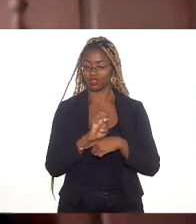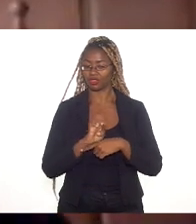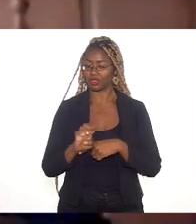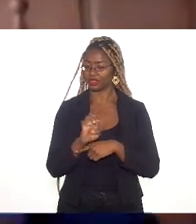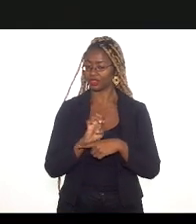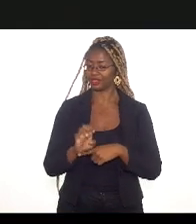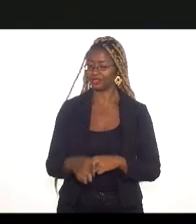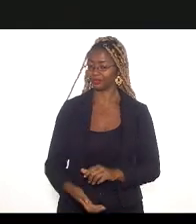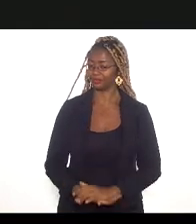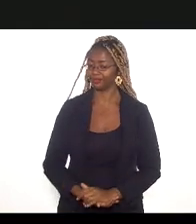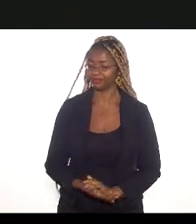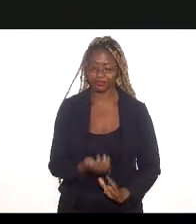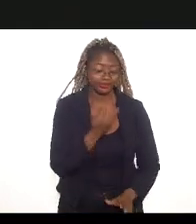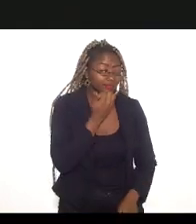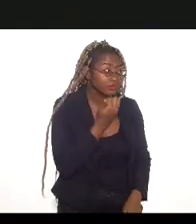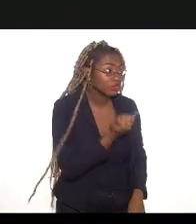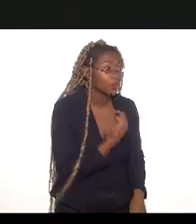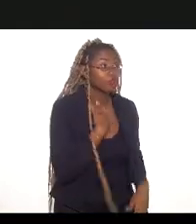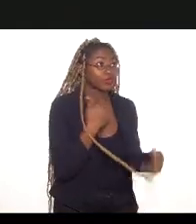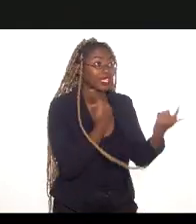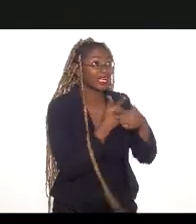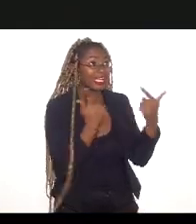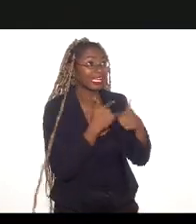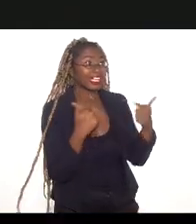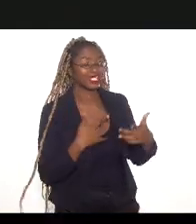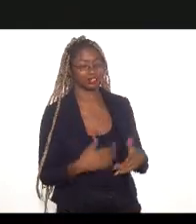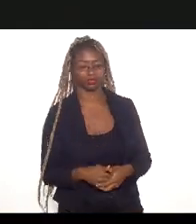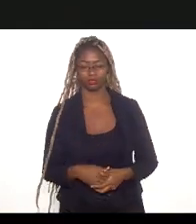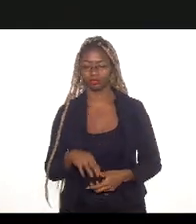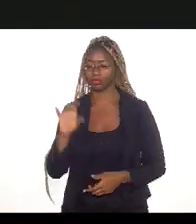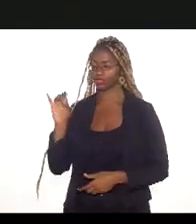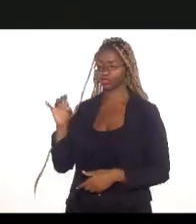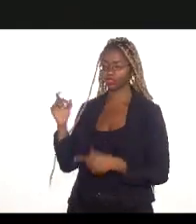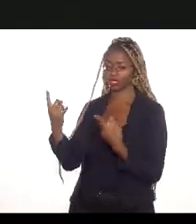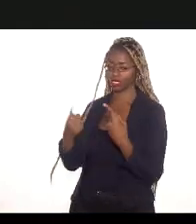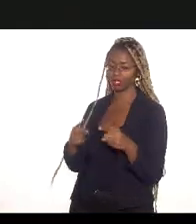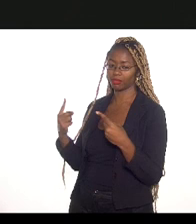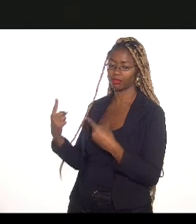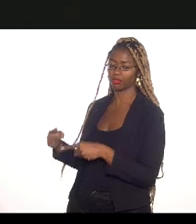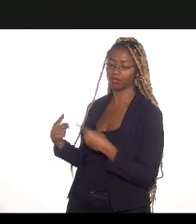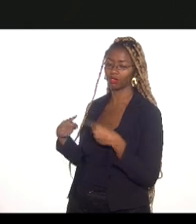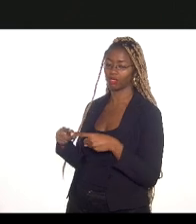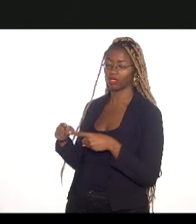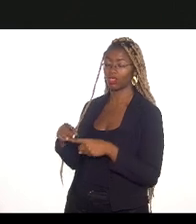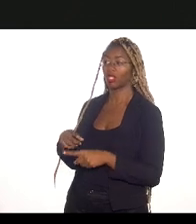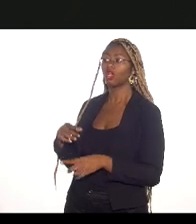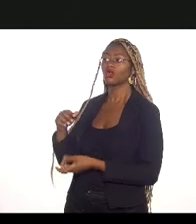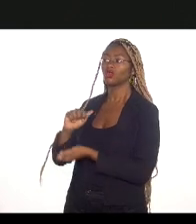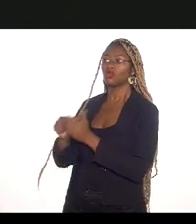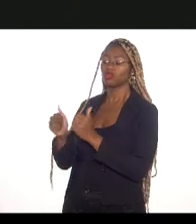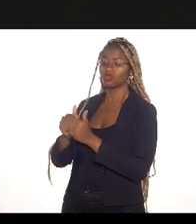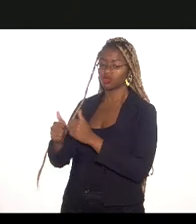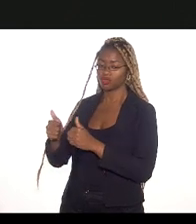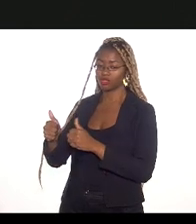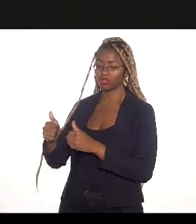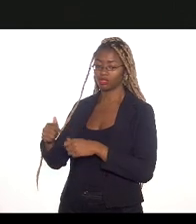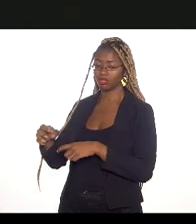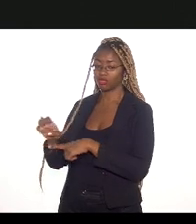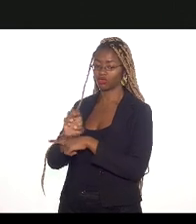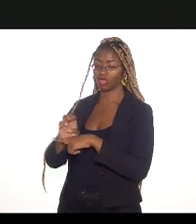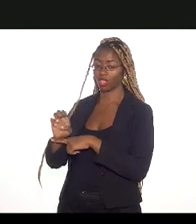Só se for desculpe, jogos... Desculpe, eu tive que rir agora. Só se for o campeonato dos jogos estaduais, dos